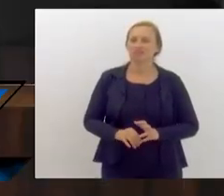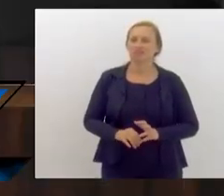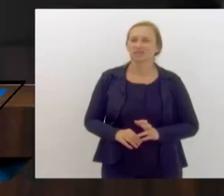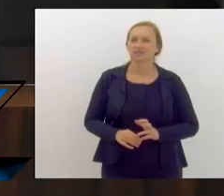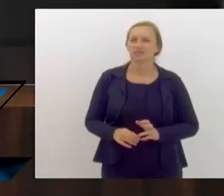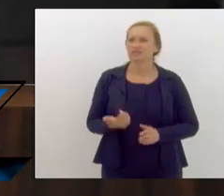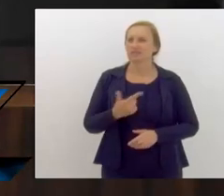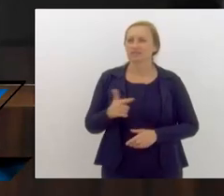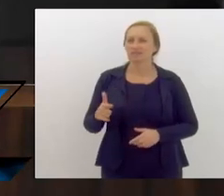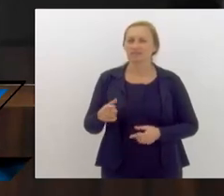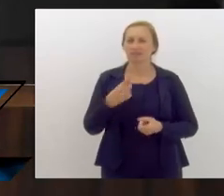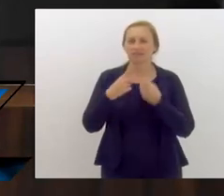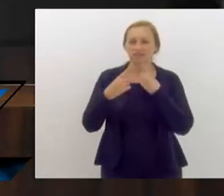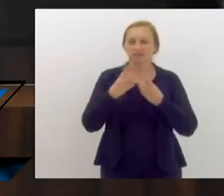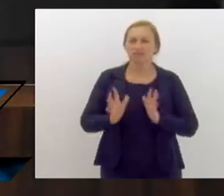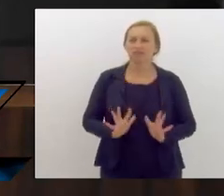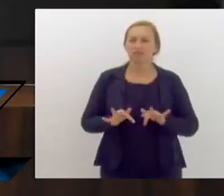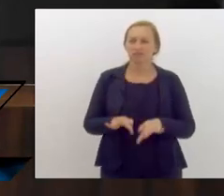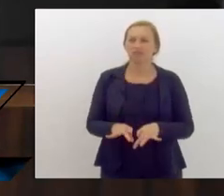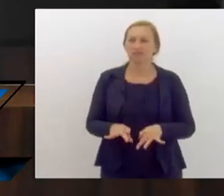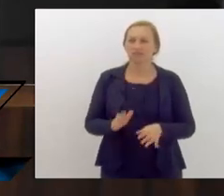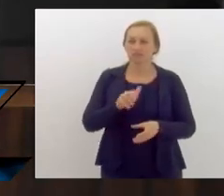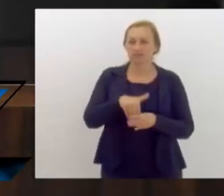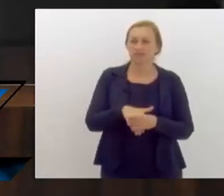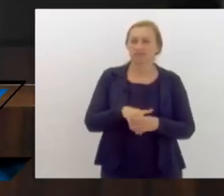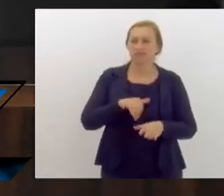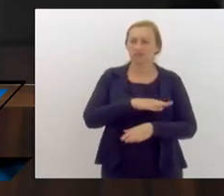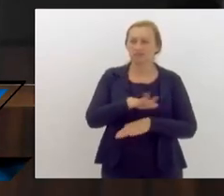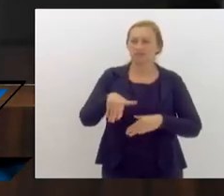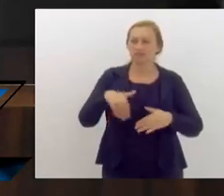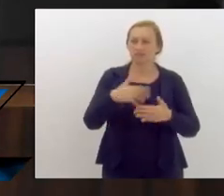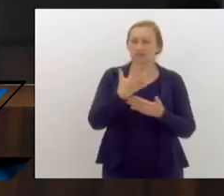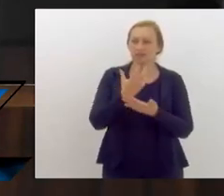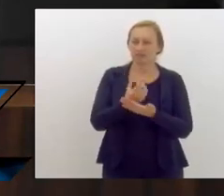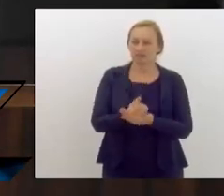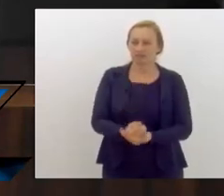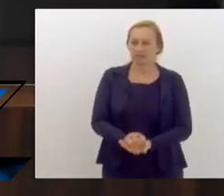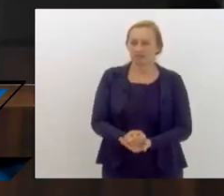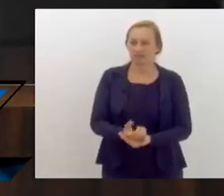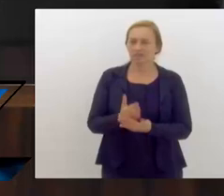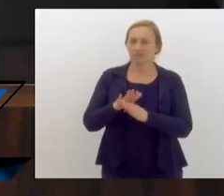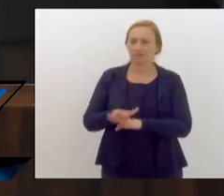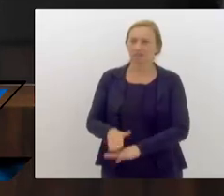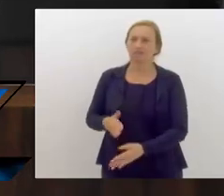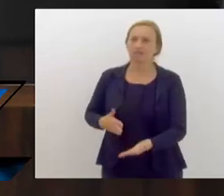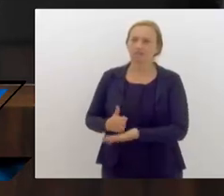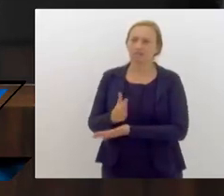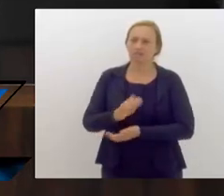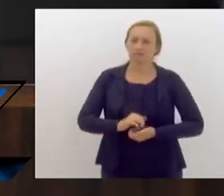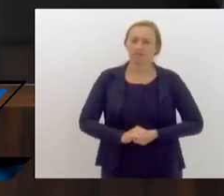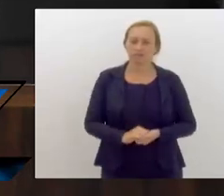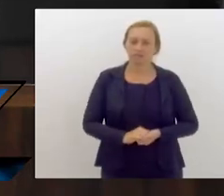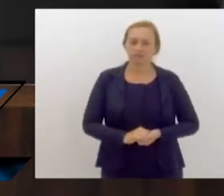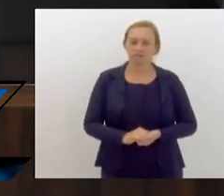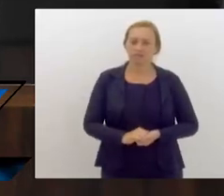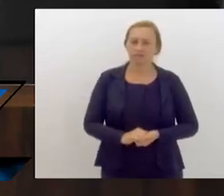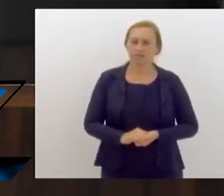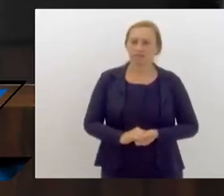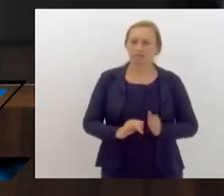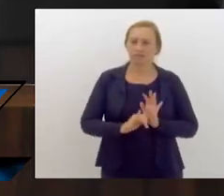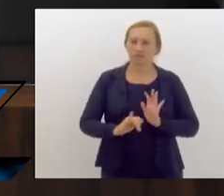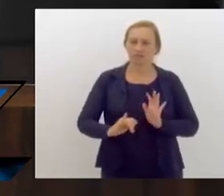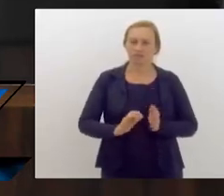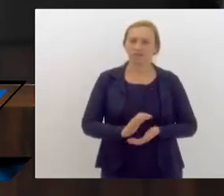nós vendo mais Quem Queira discutir encerrado a discussão em votação senhores que a própria Manias Como estão aprovado vai para